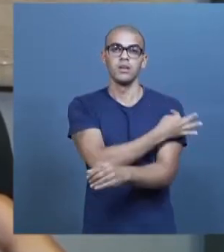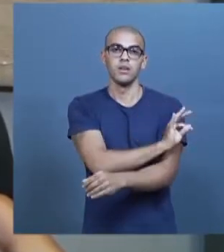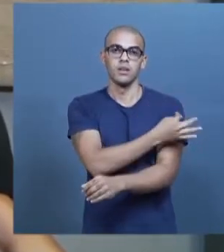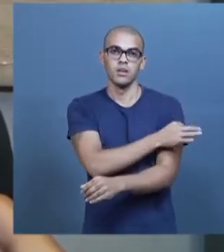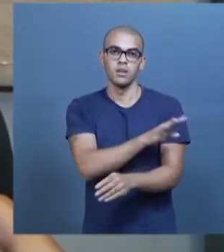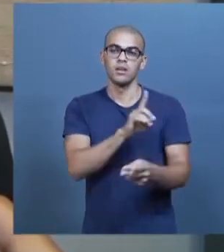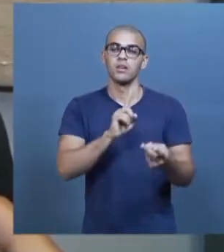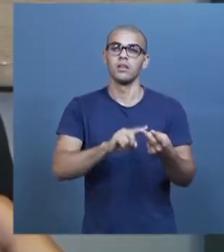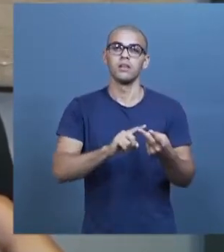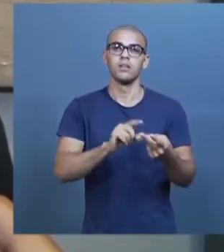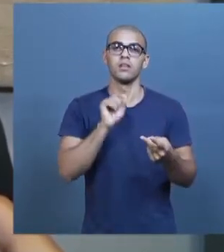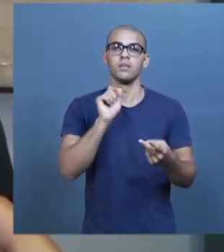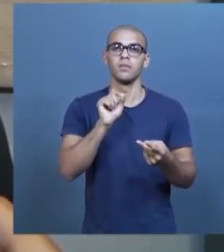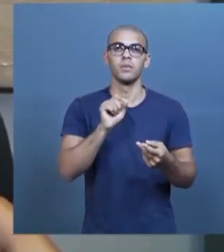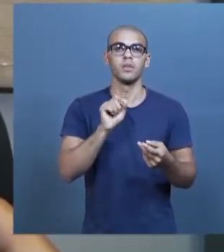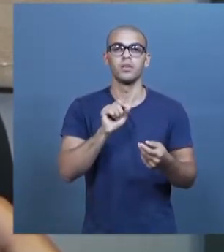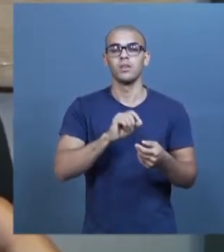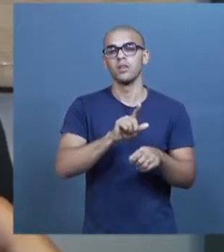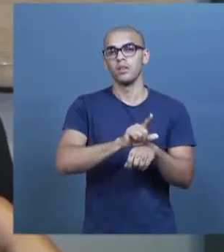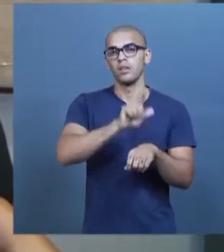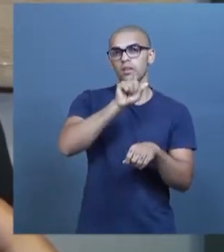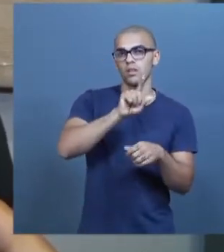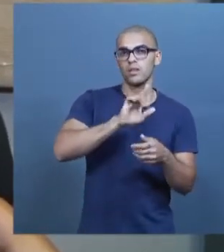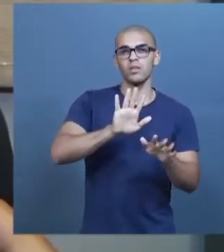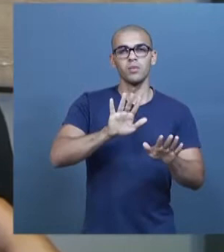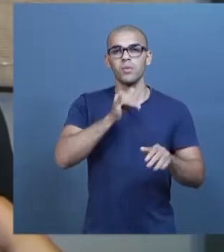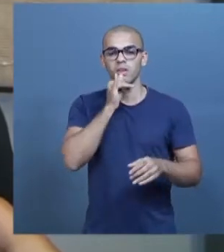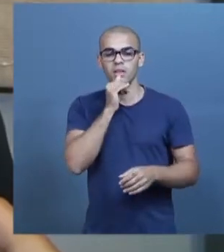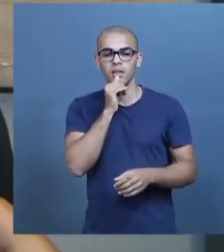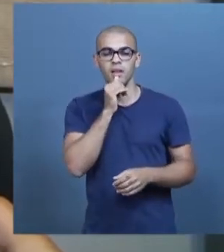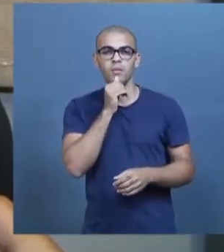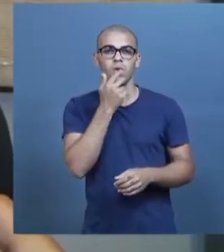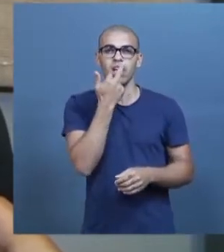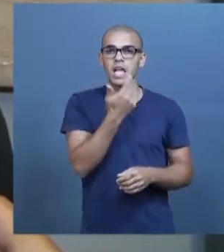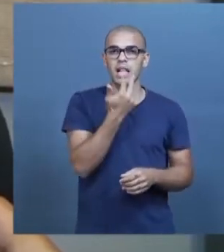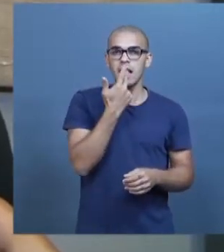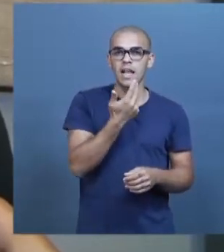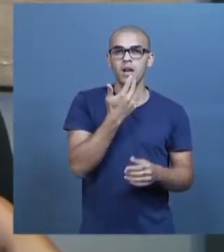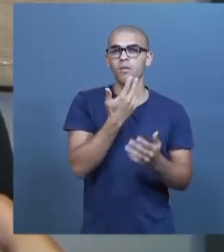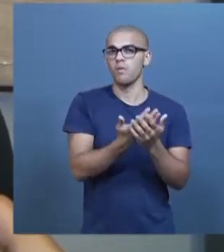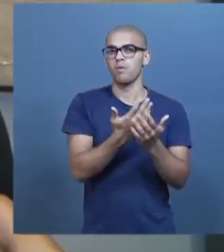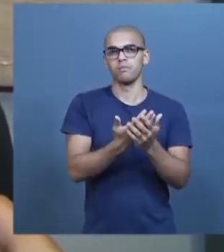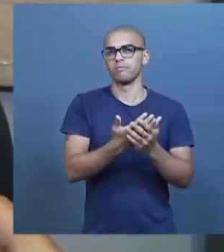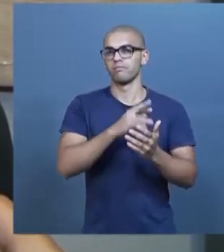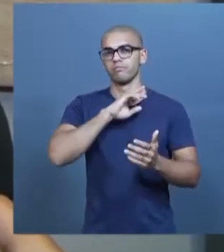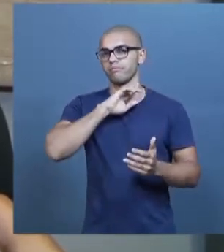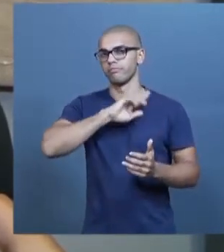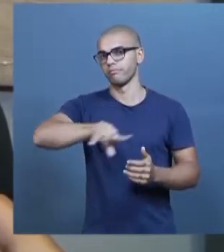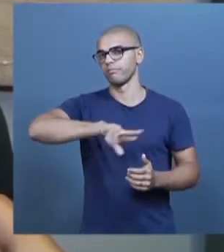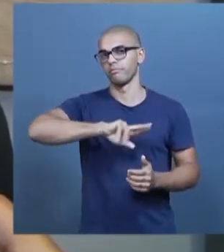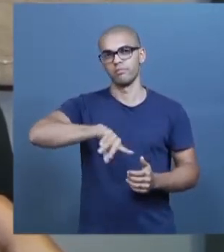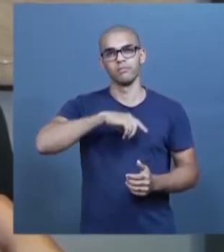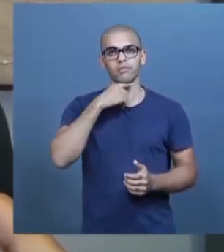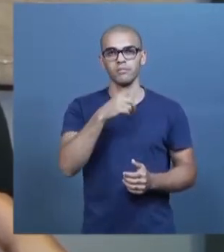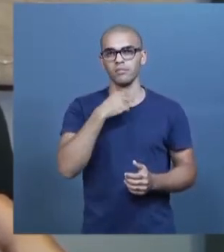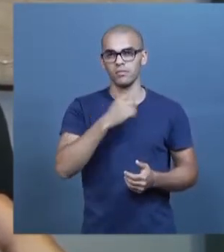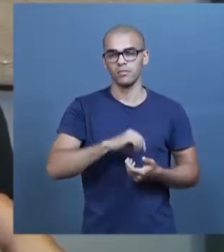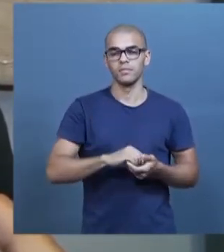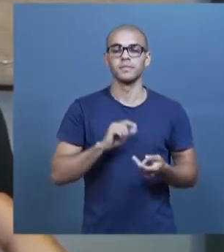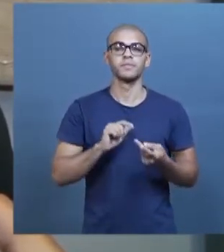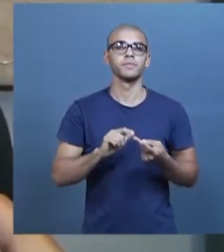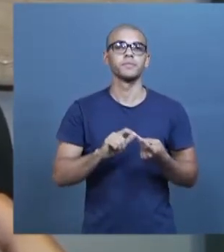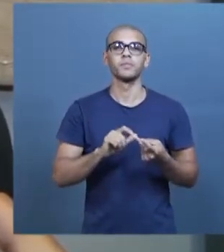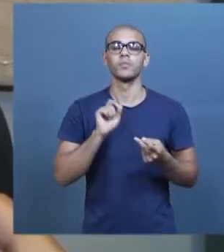de inglês, né, cursos de idiomas em geral e outros cursos afins. Despesas médicas,